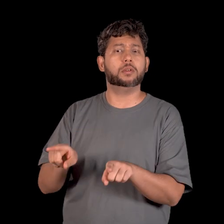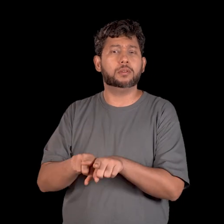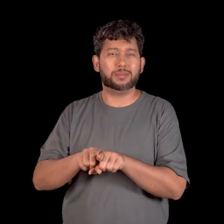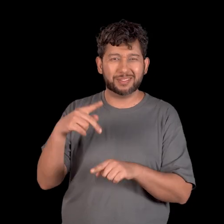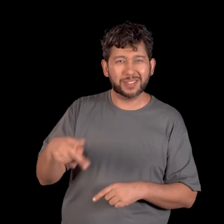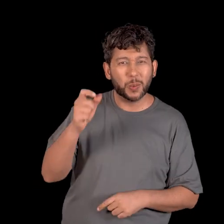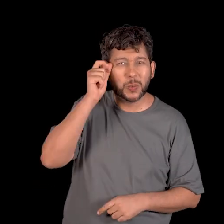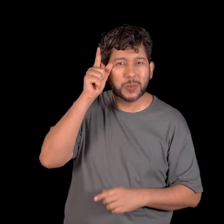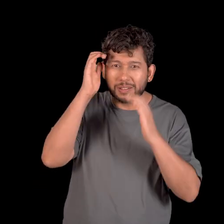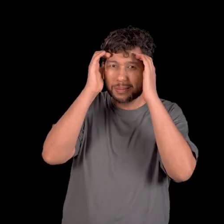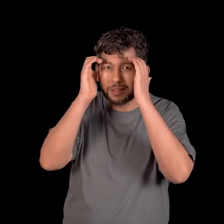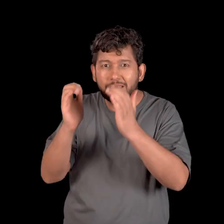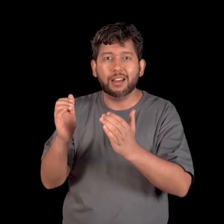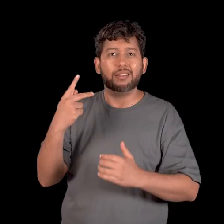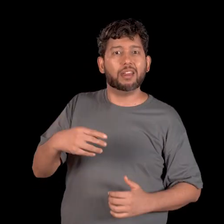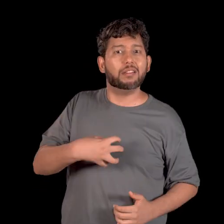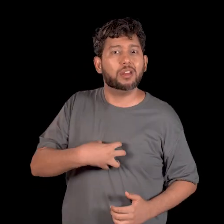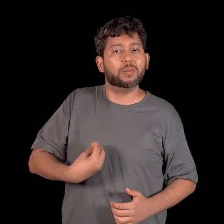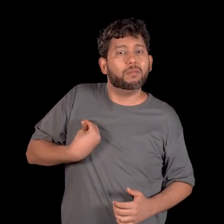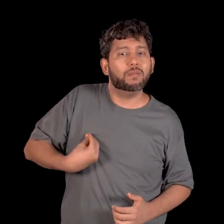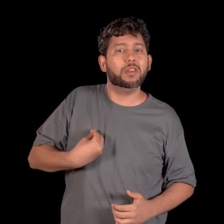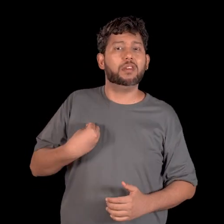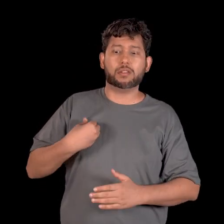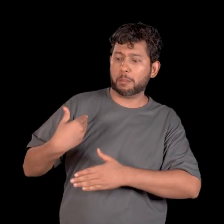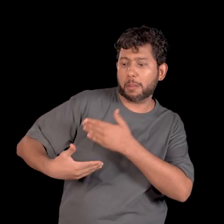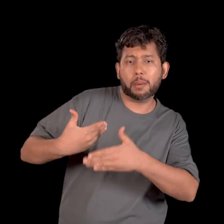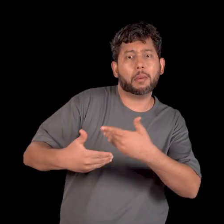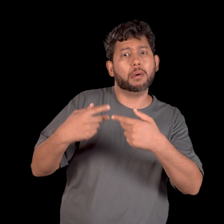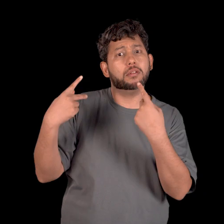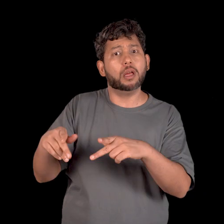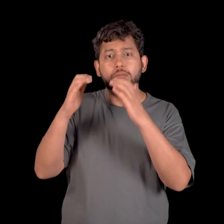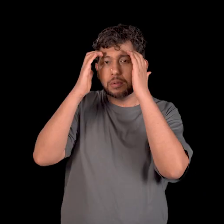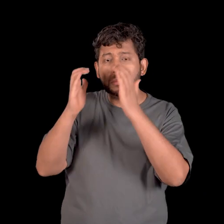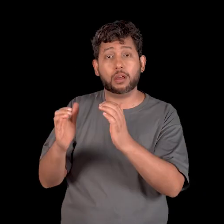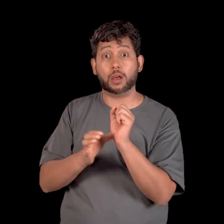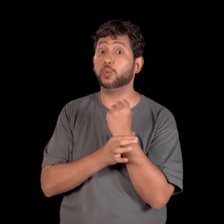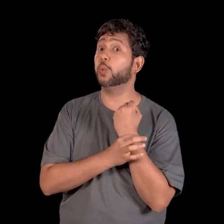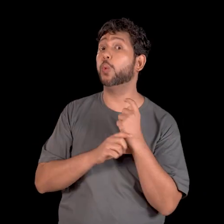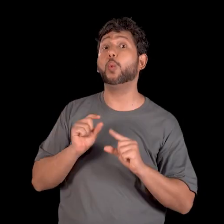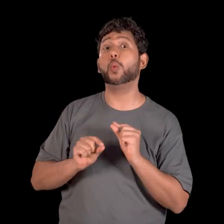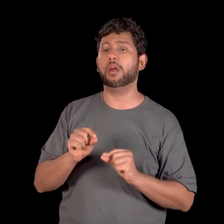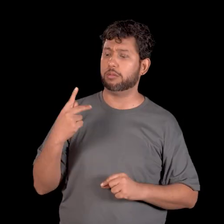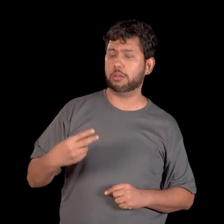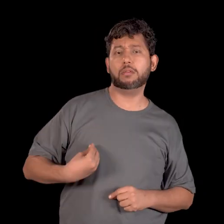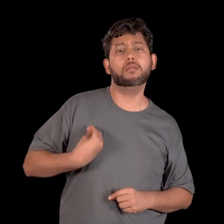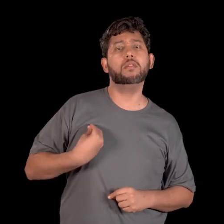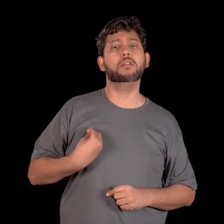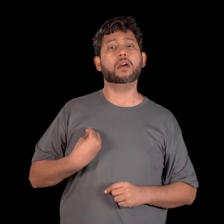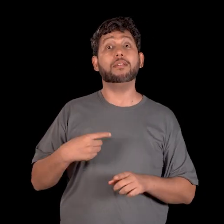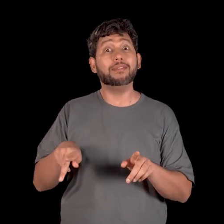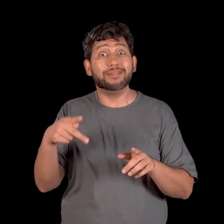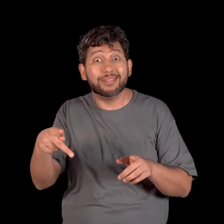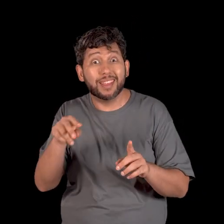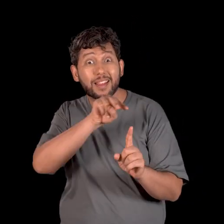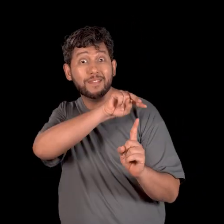sua proteção quanto o reconhecimento de sua cultura, de seu modo de vida e de sua produção e reprodução social, buscando assegurar,